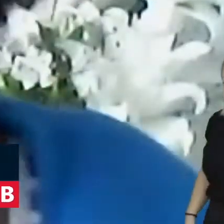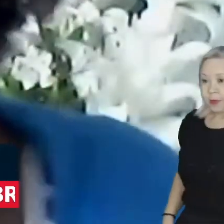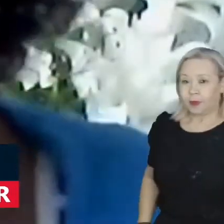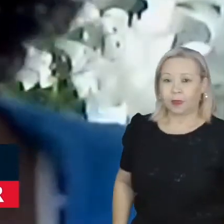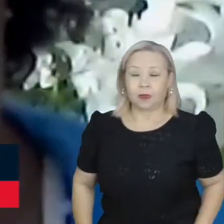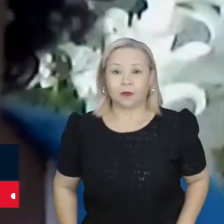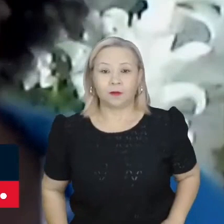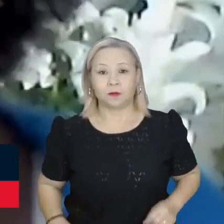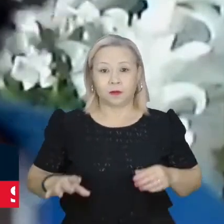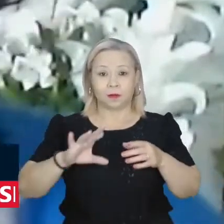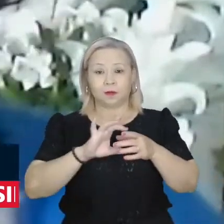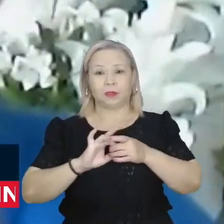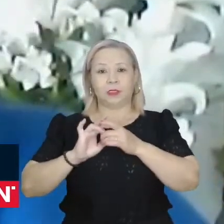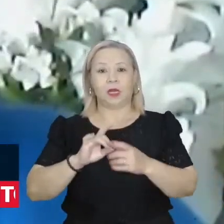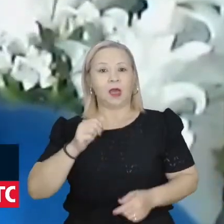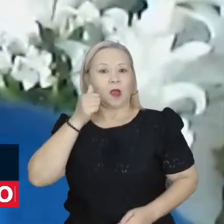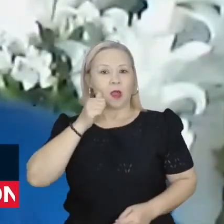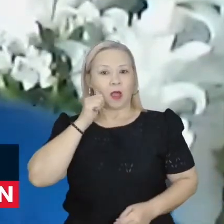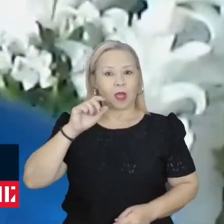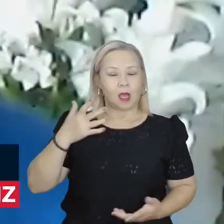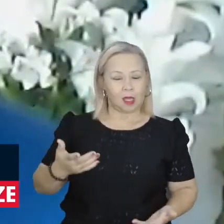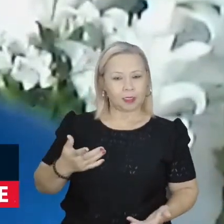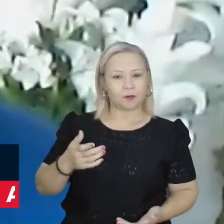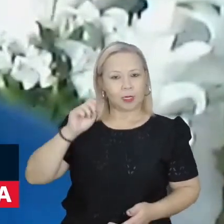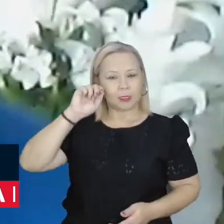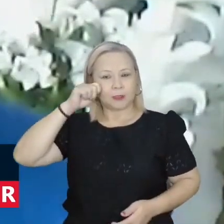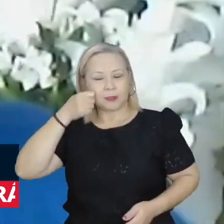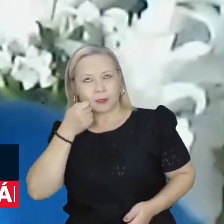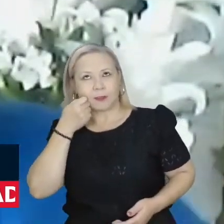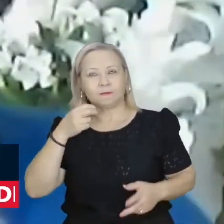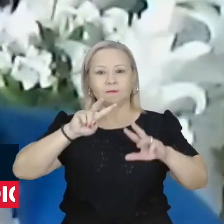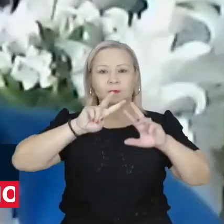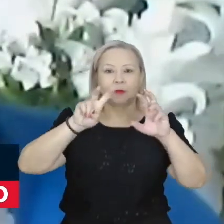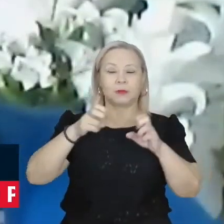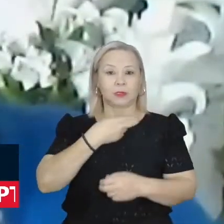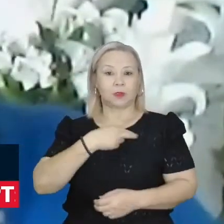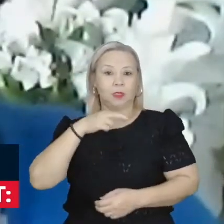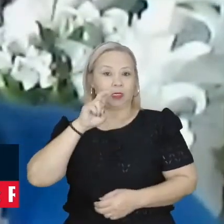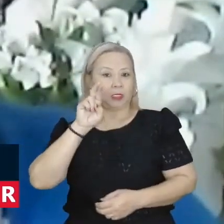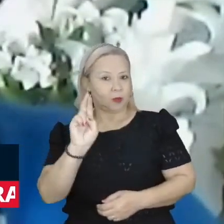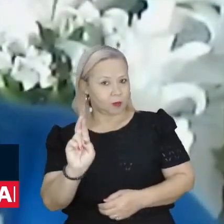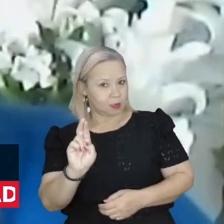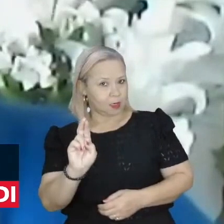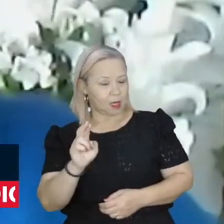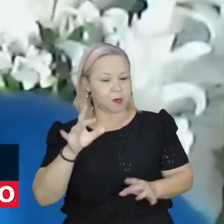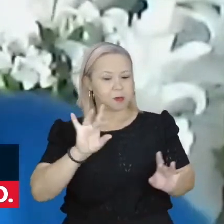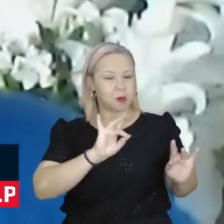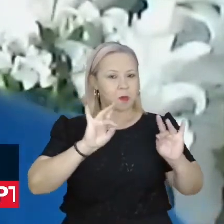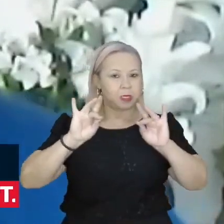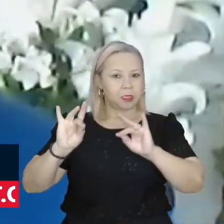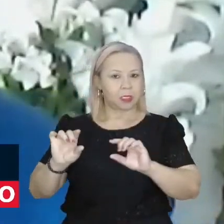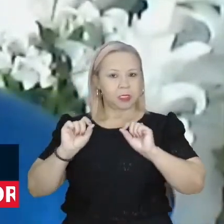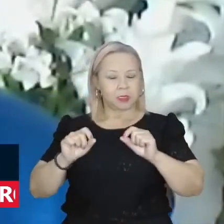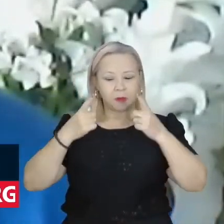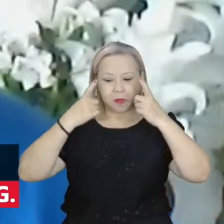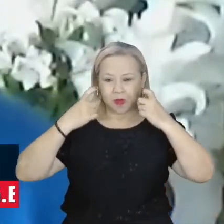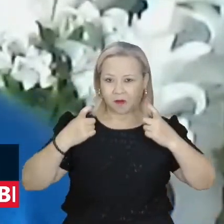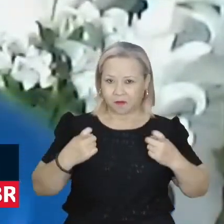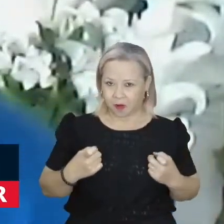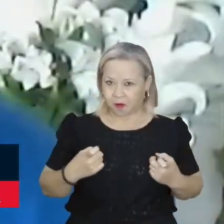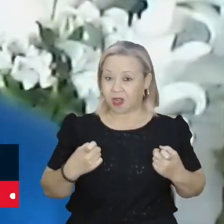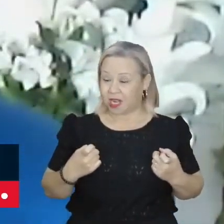precisam de segurança. Acontece uma violência enorme, está acontecendo, todos nós